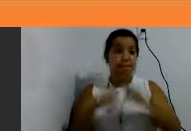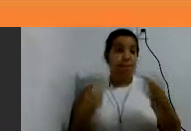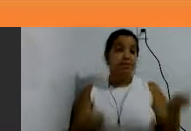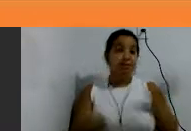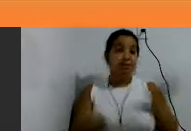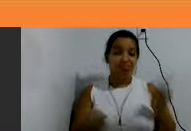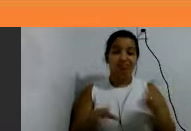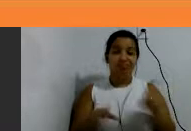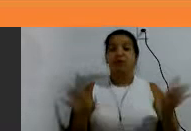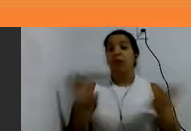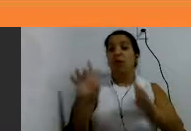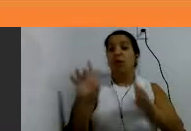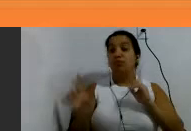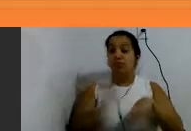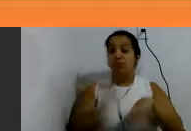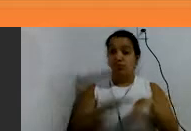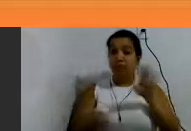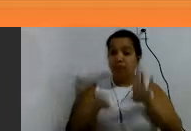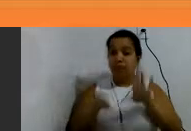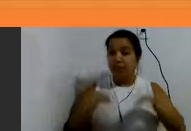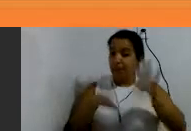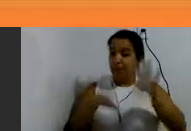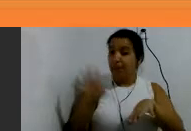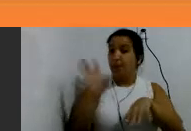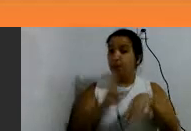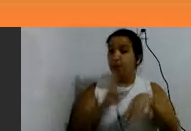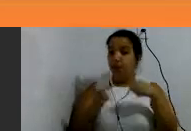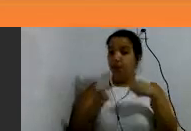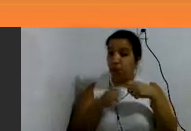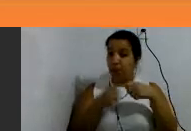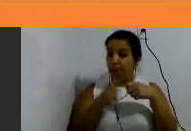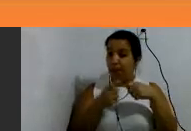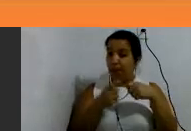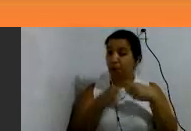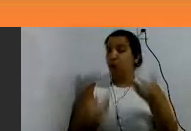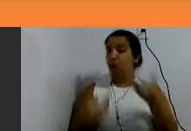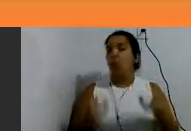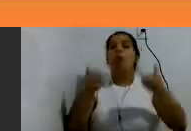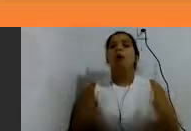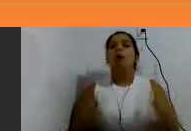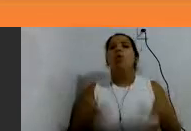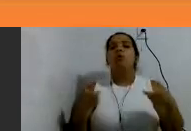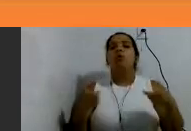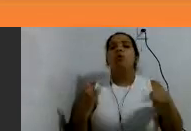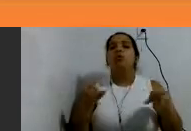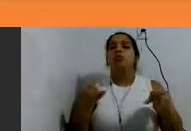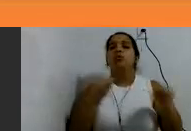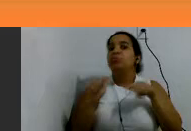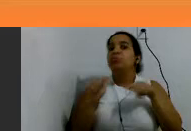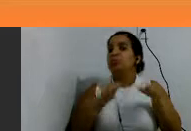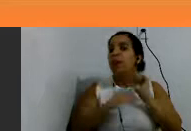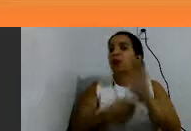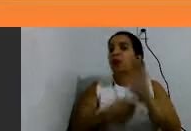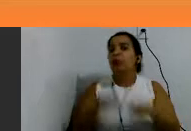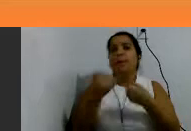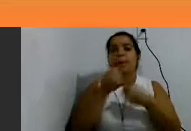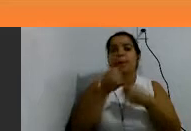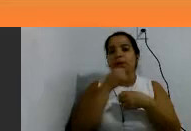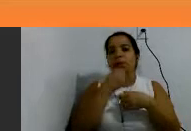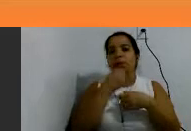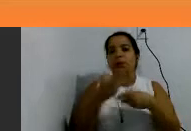vai depender do médico patologista. Então, onde que a gente pode entrar aqui? A gente pode entrar em um exame